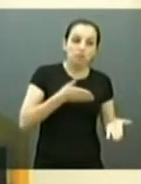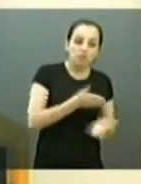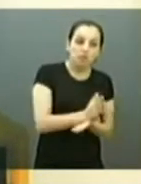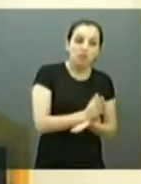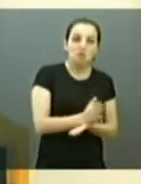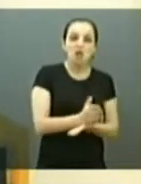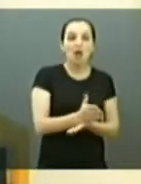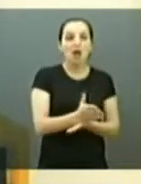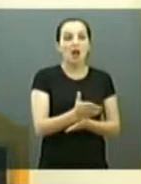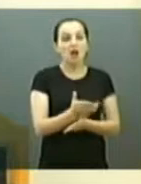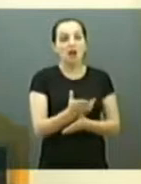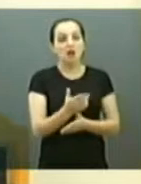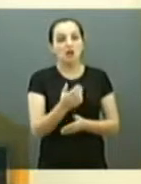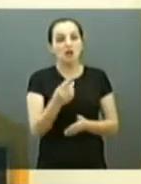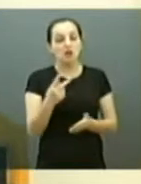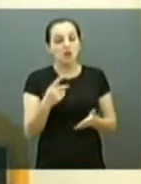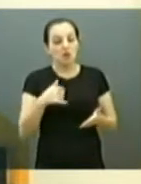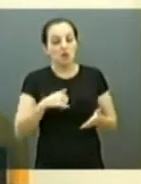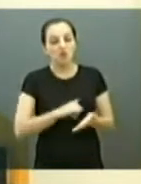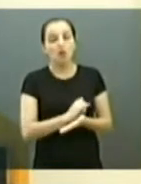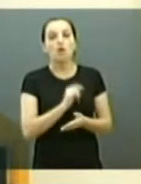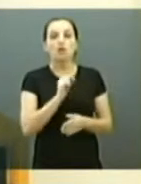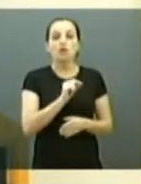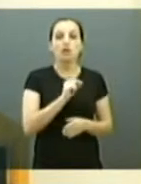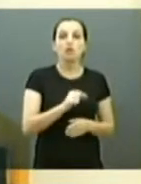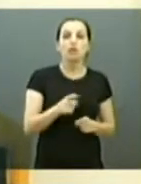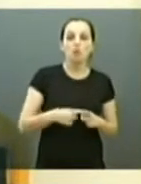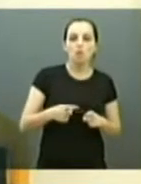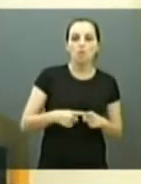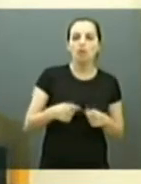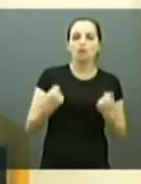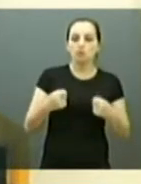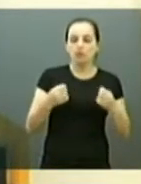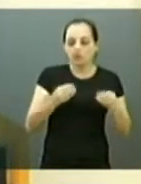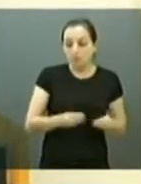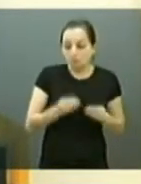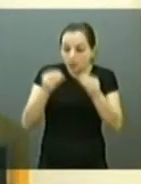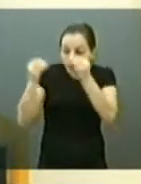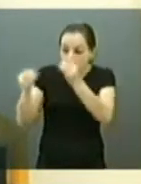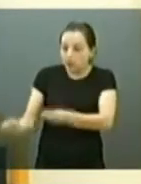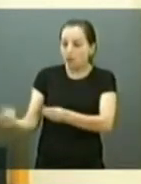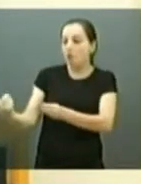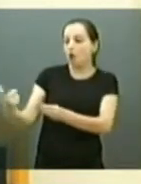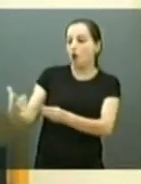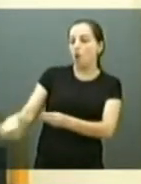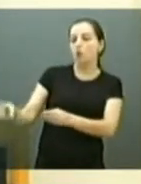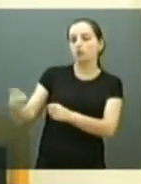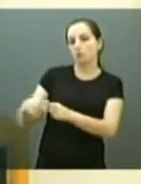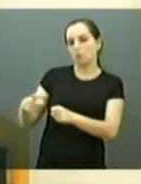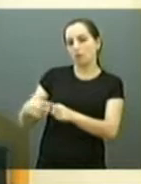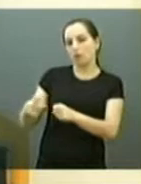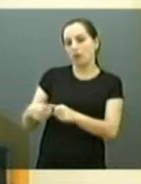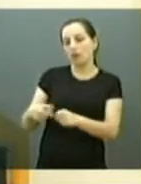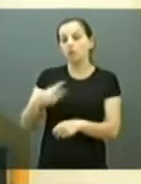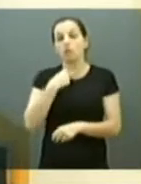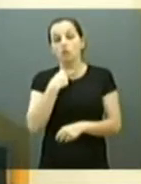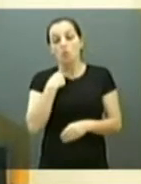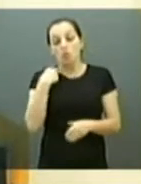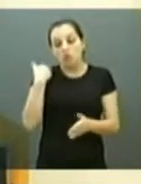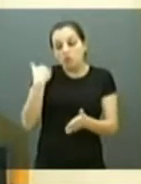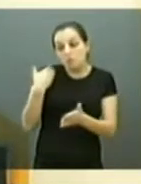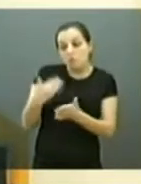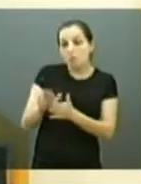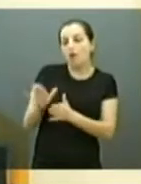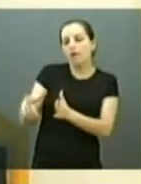tinha estourado o plantão, foi embora. O médico tem que passar o plantão para outro médico. Ele não pode ir embora antes que chegue outro.